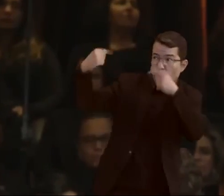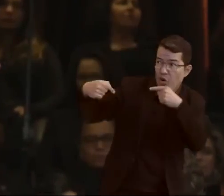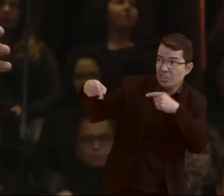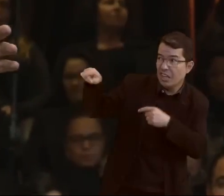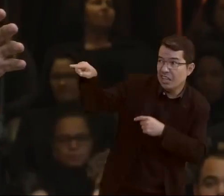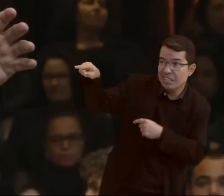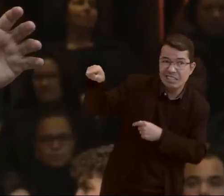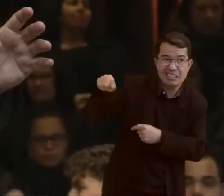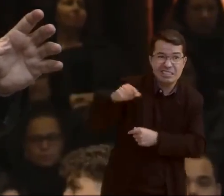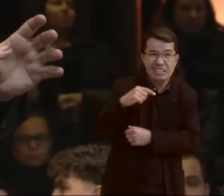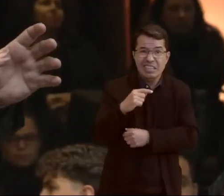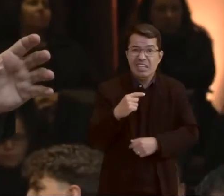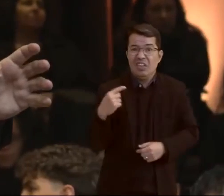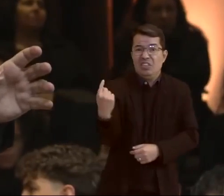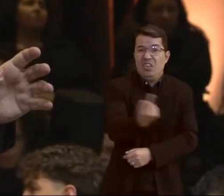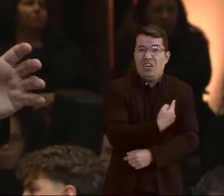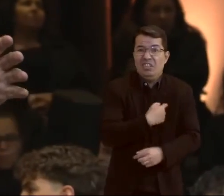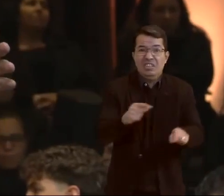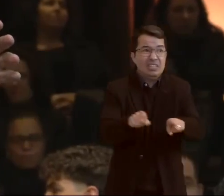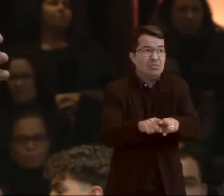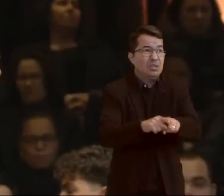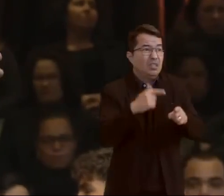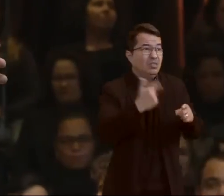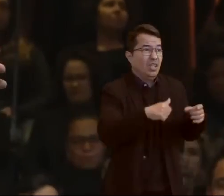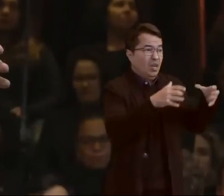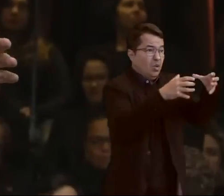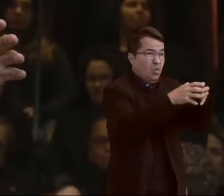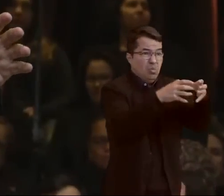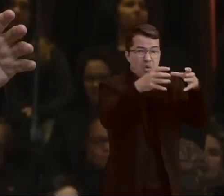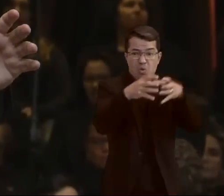Nós não temos intendência.